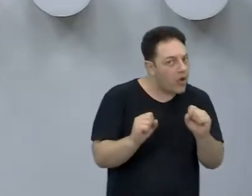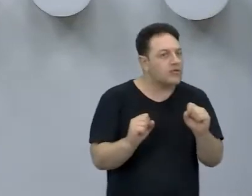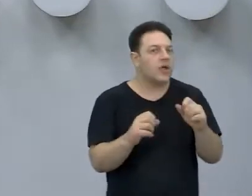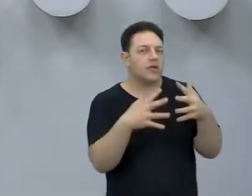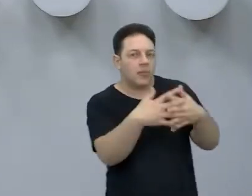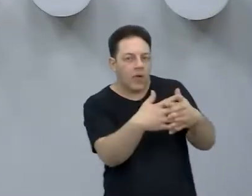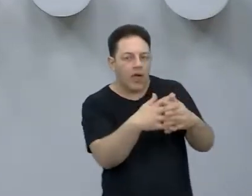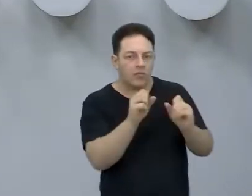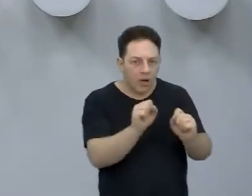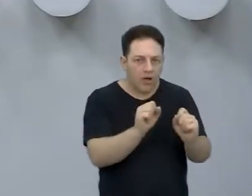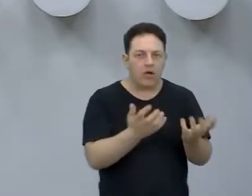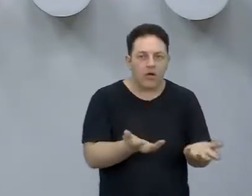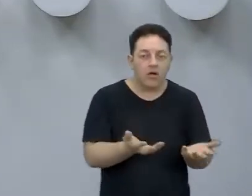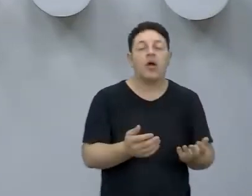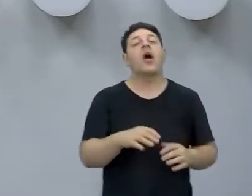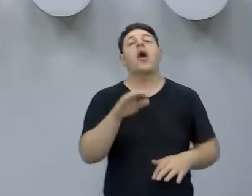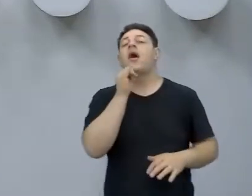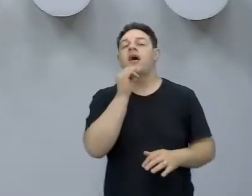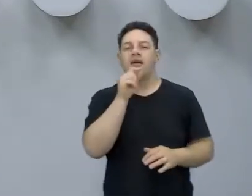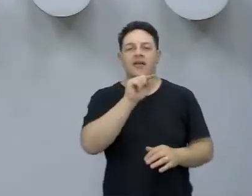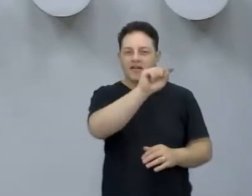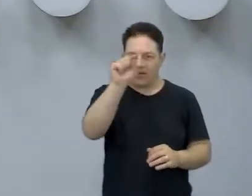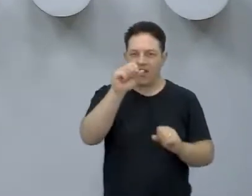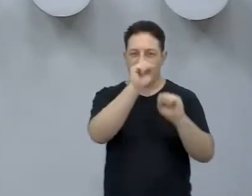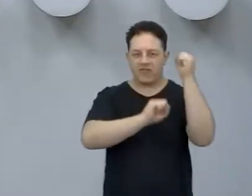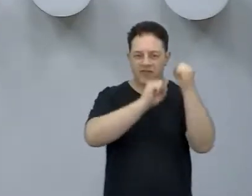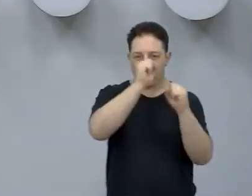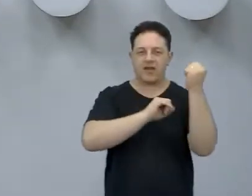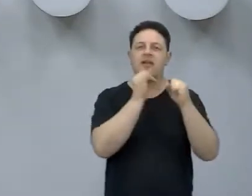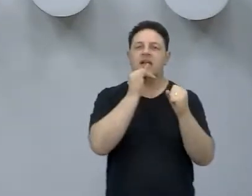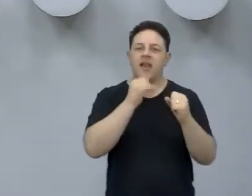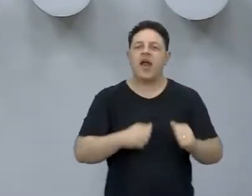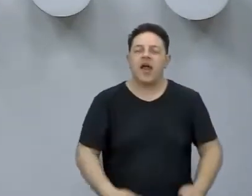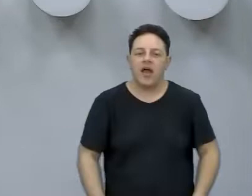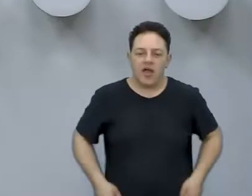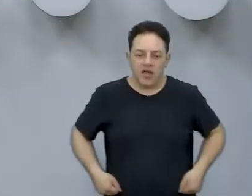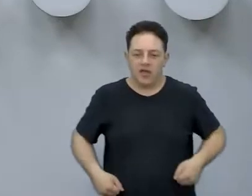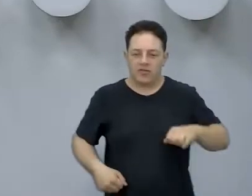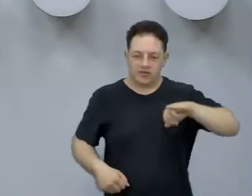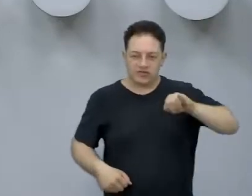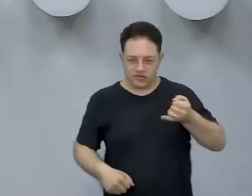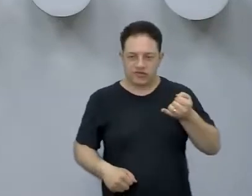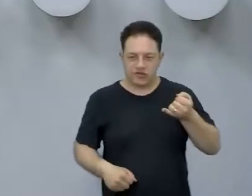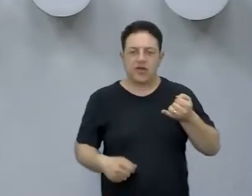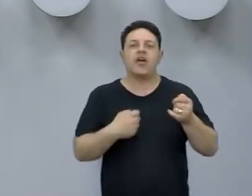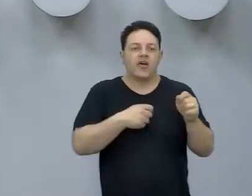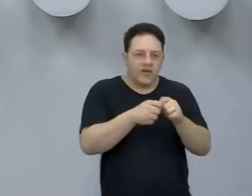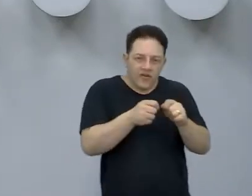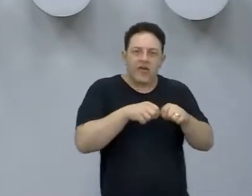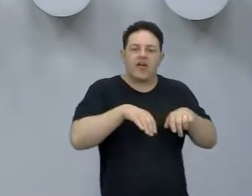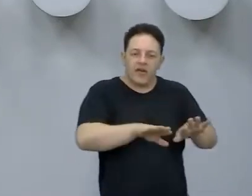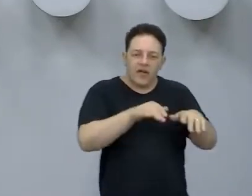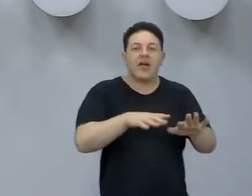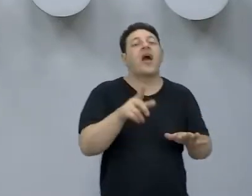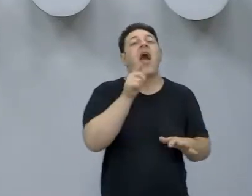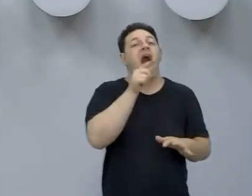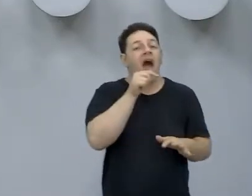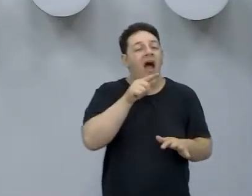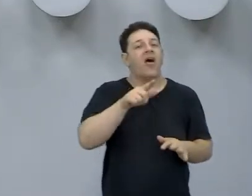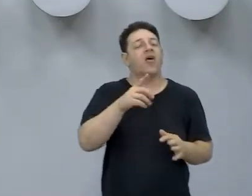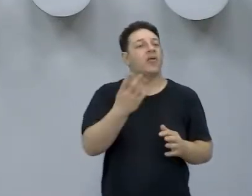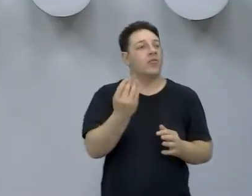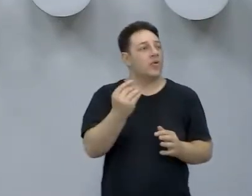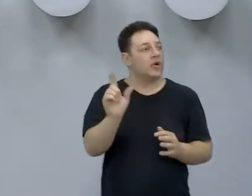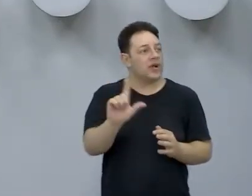né? Porque pelos processos industriais, para você produzir uma calça jeans aí, são muitos litros de água, né?